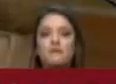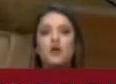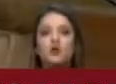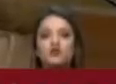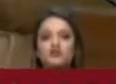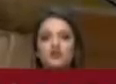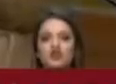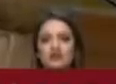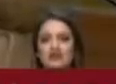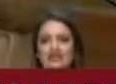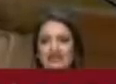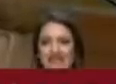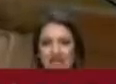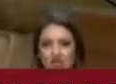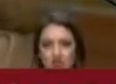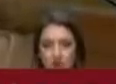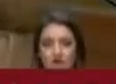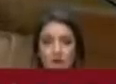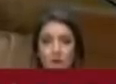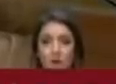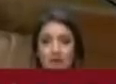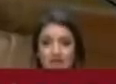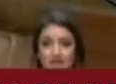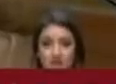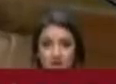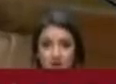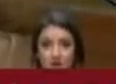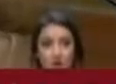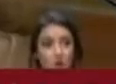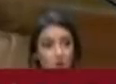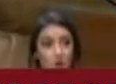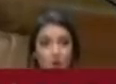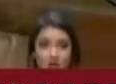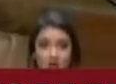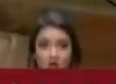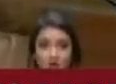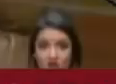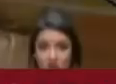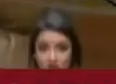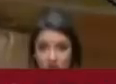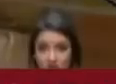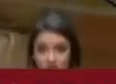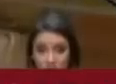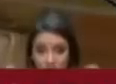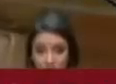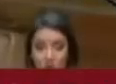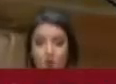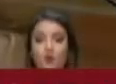eu gostaria de avisar para os nossos telespectadores que a gente está apresentando um projeto de lei com base na